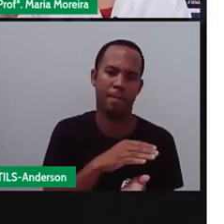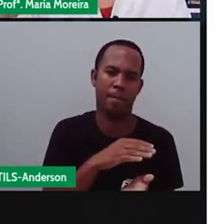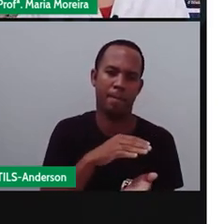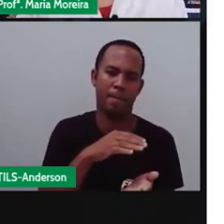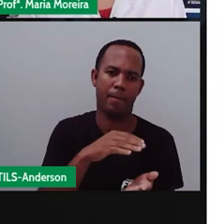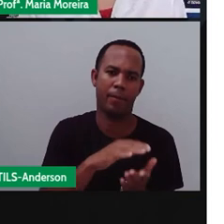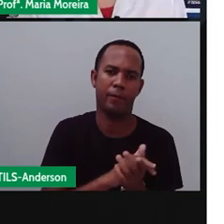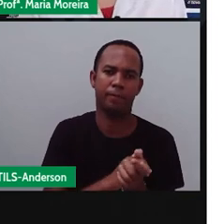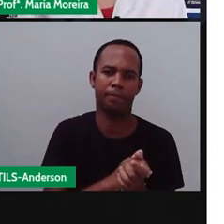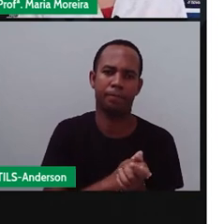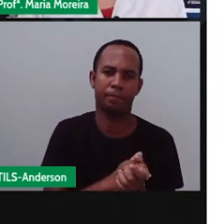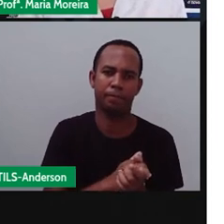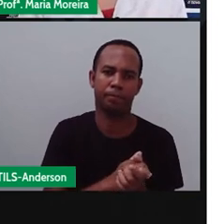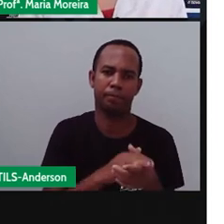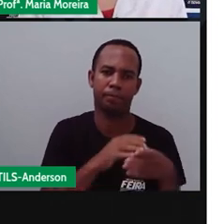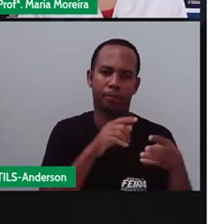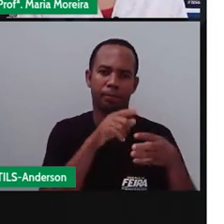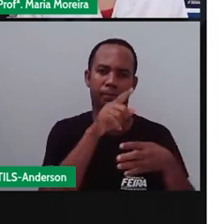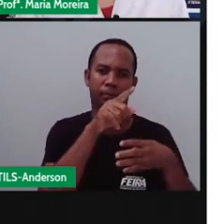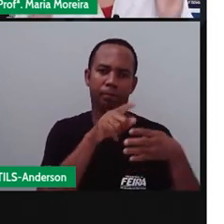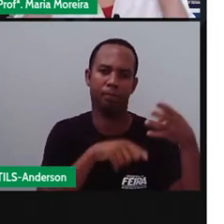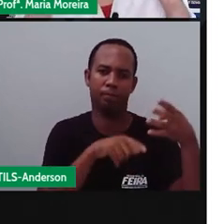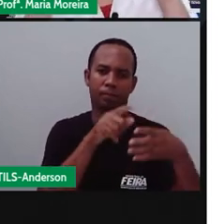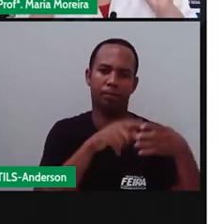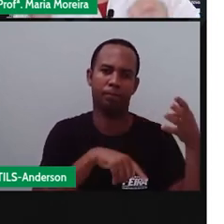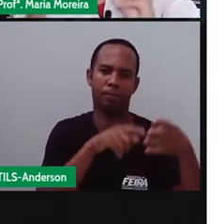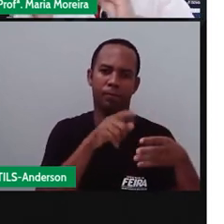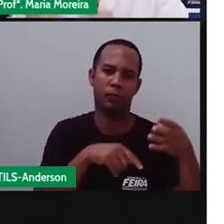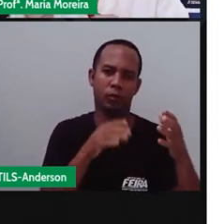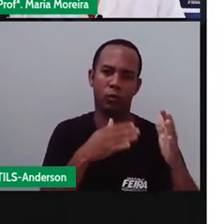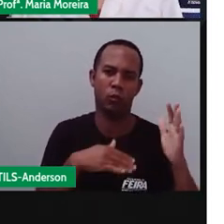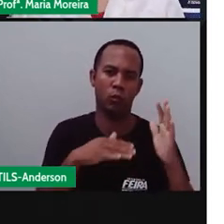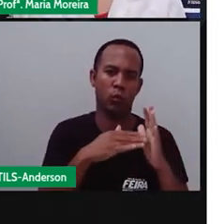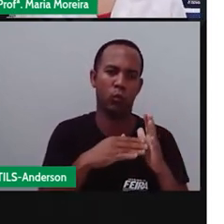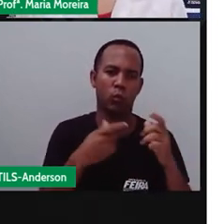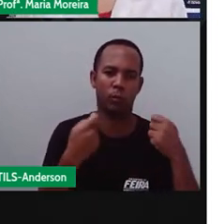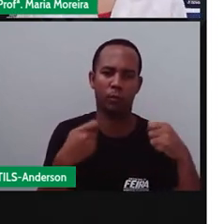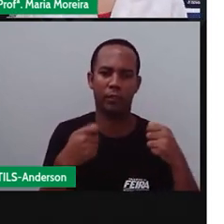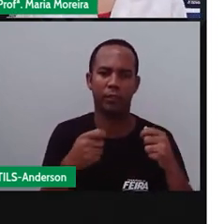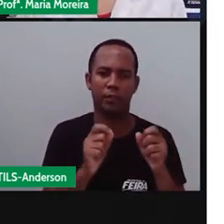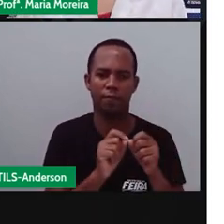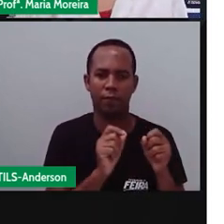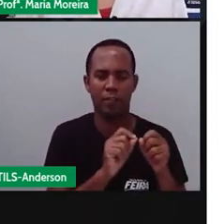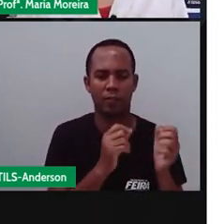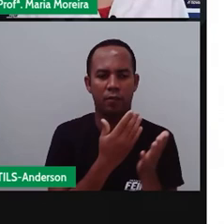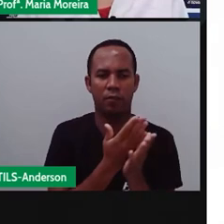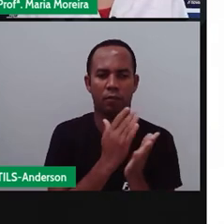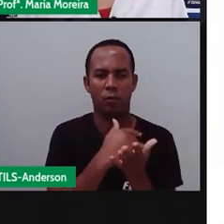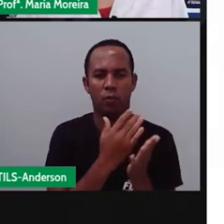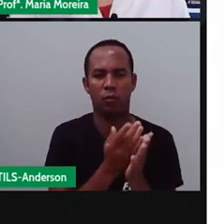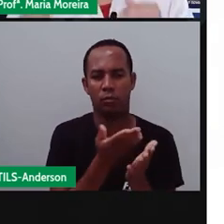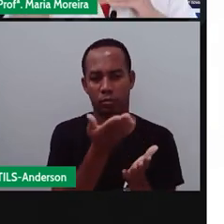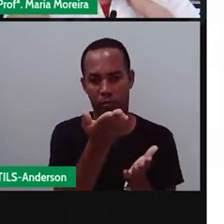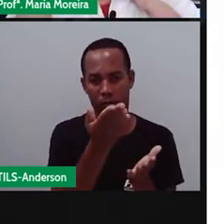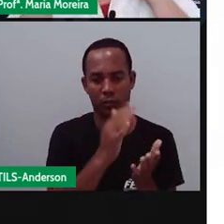ingredientes. O que são os ingredientes? Tudo aquilo que eu vou precisar para fazer o meu